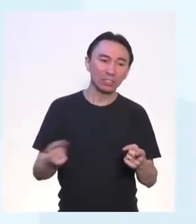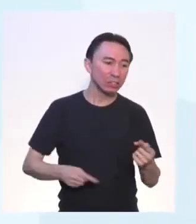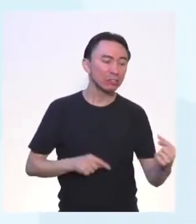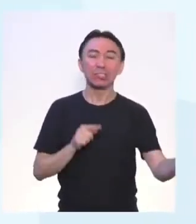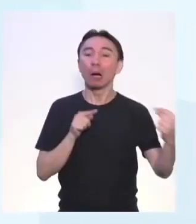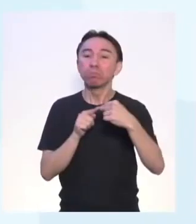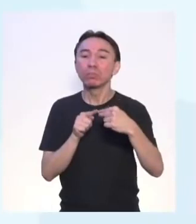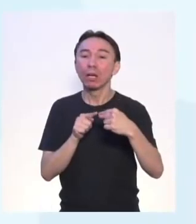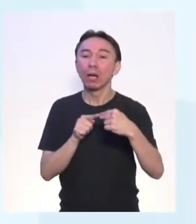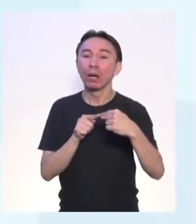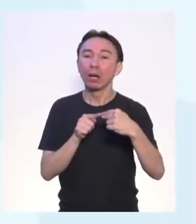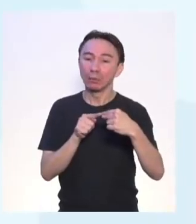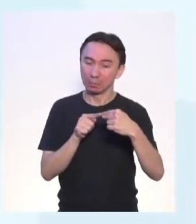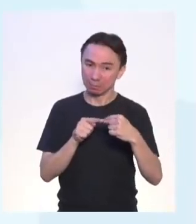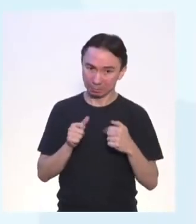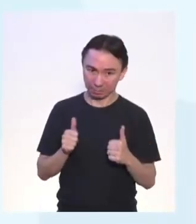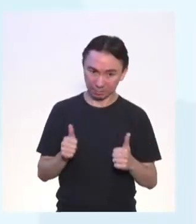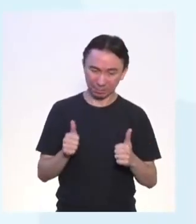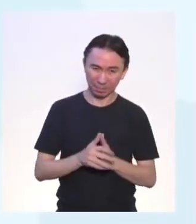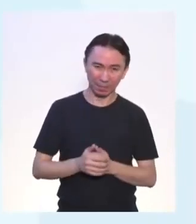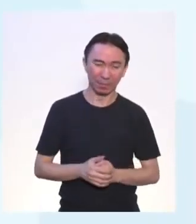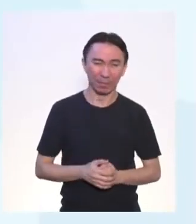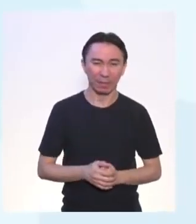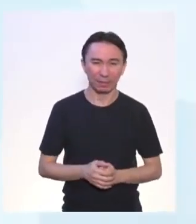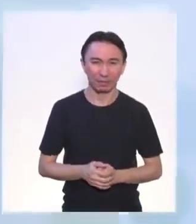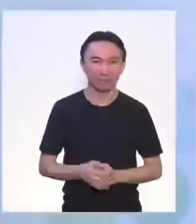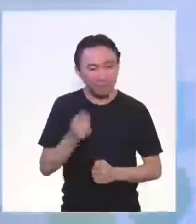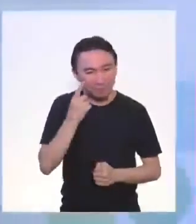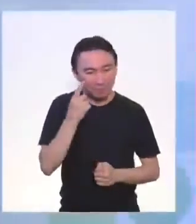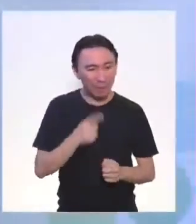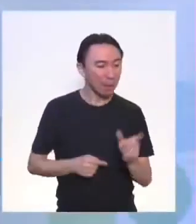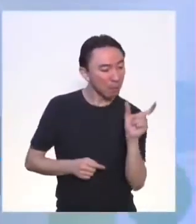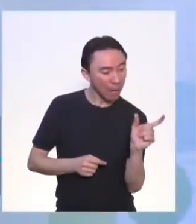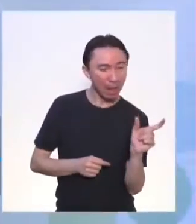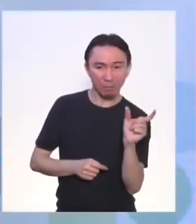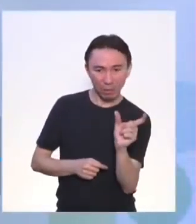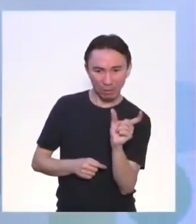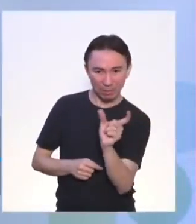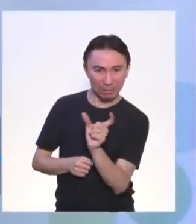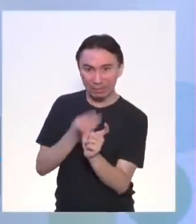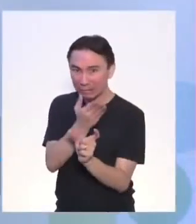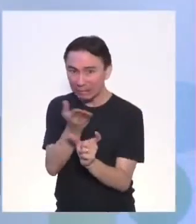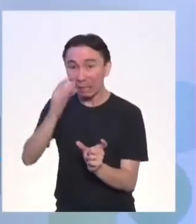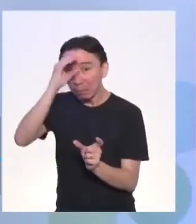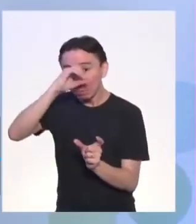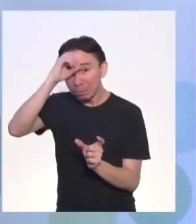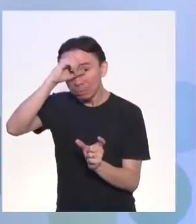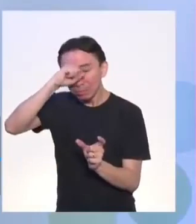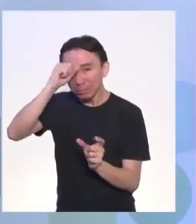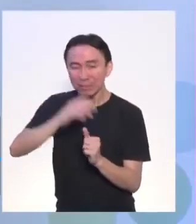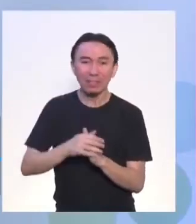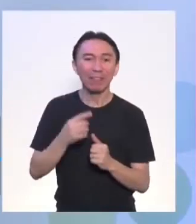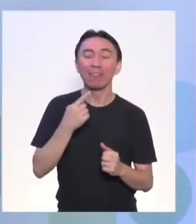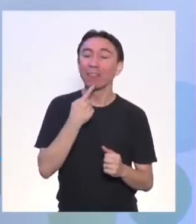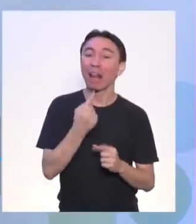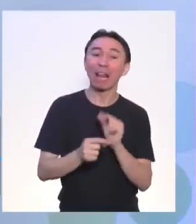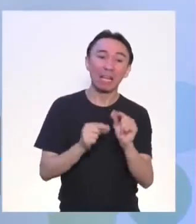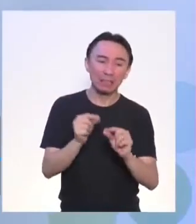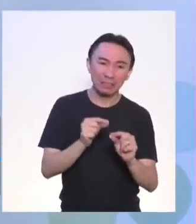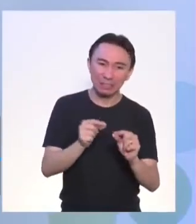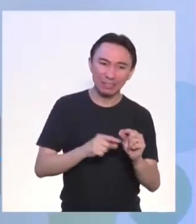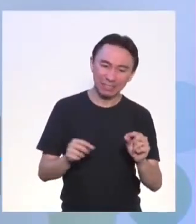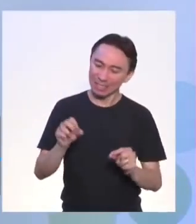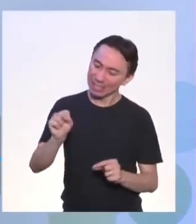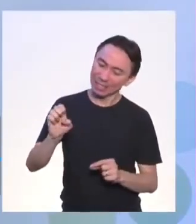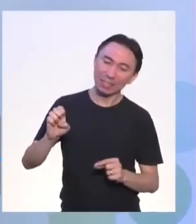semântico. Isso. Lembrando aí das palavrinhas que vocês vão aprendendo, né? Anotem. Então, quando a gente fala em valor semântico, estamos falando do